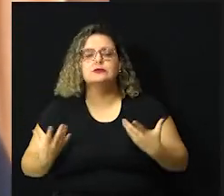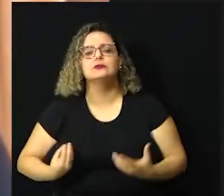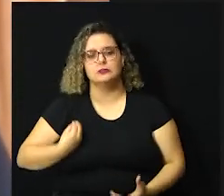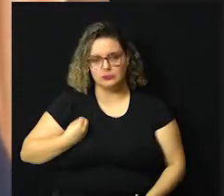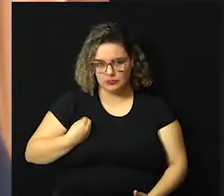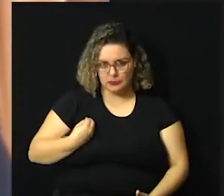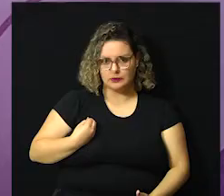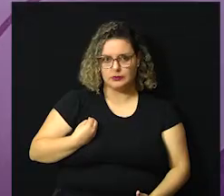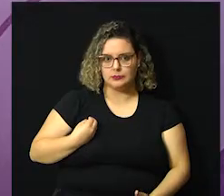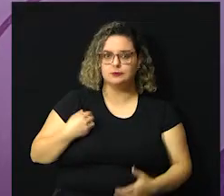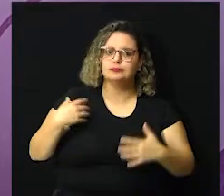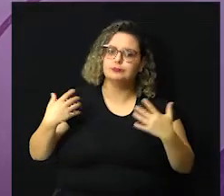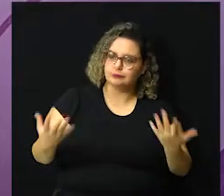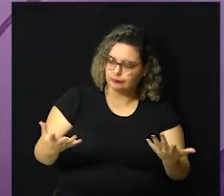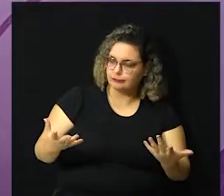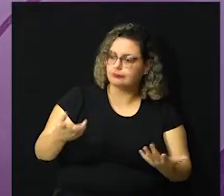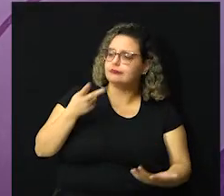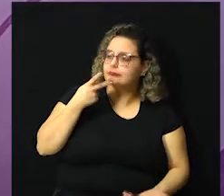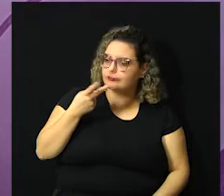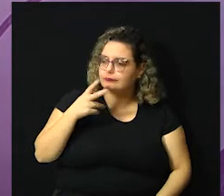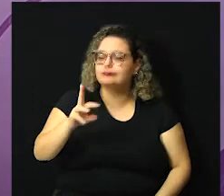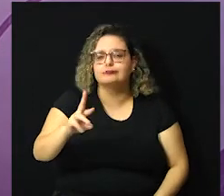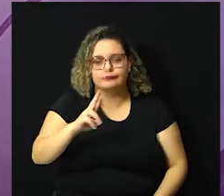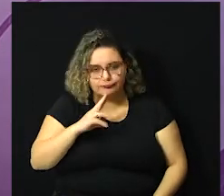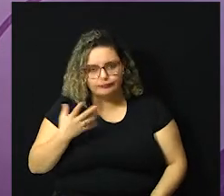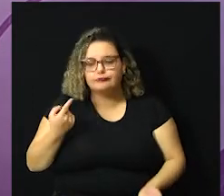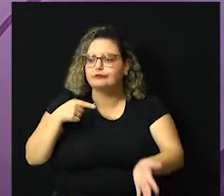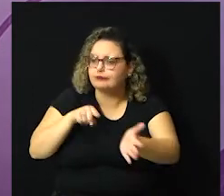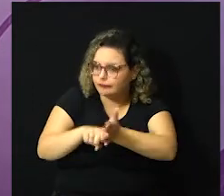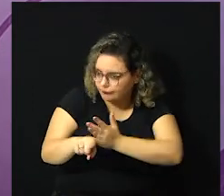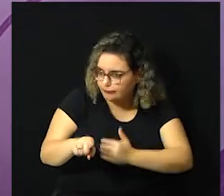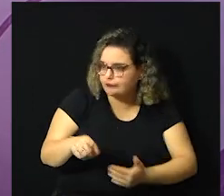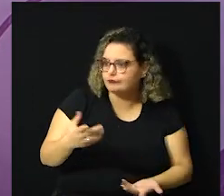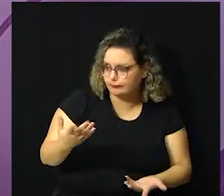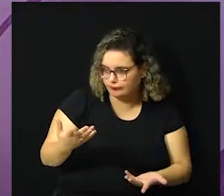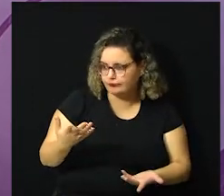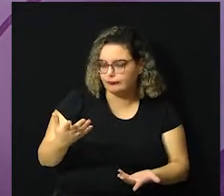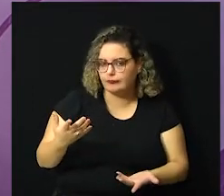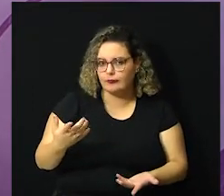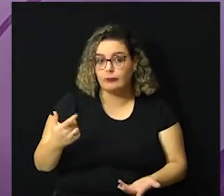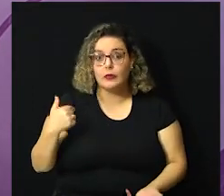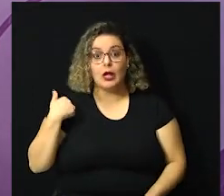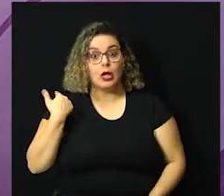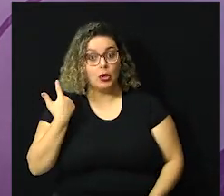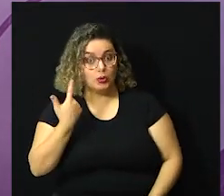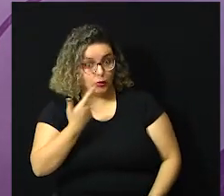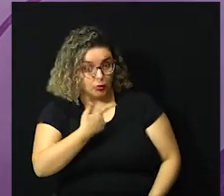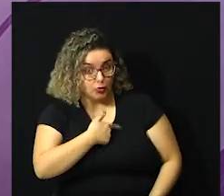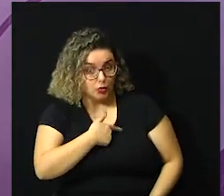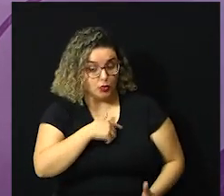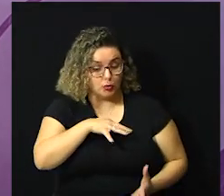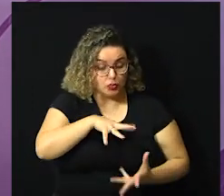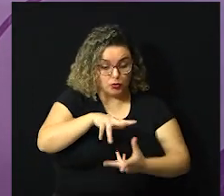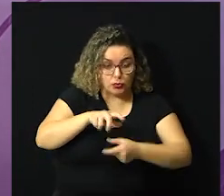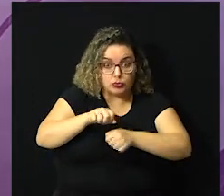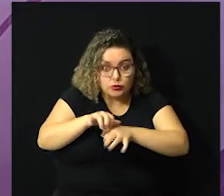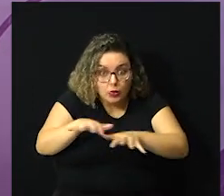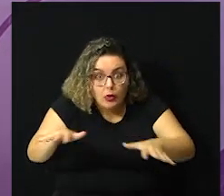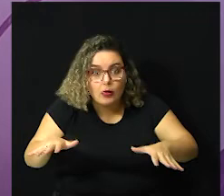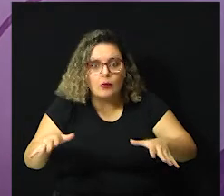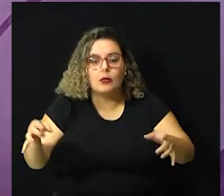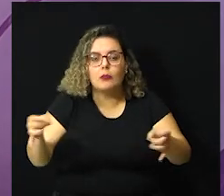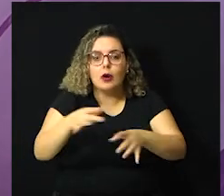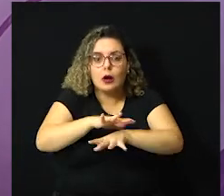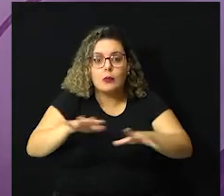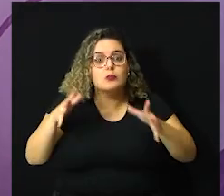vive. Doutor, vou ter que pegar o gancho aí da sua resposta e fazer uma última pergunta. A gente vai sair um dia dessa pandemia se todo